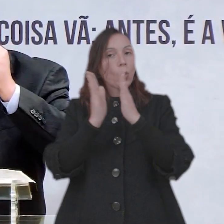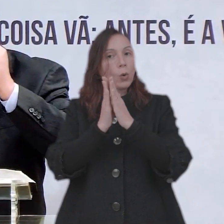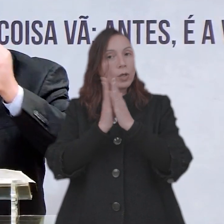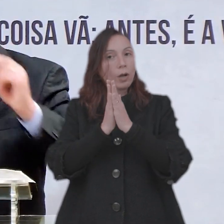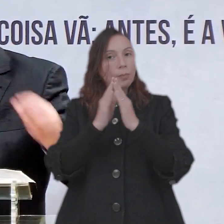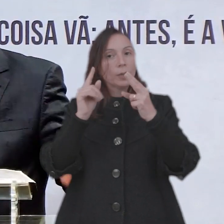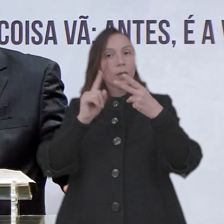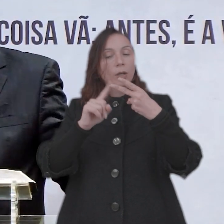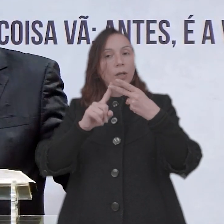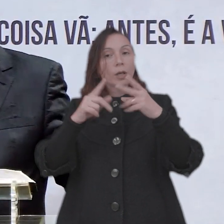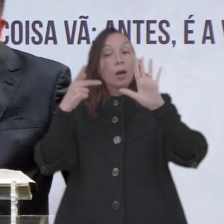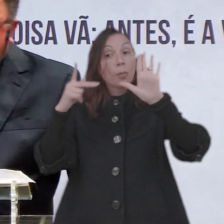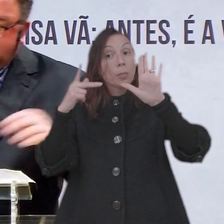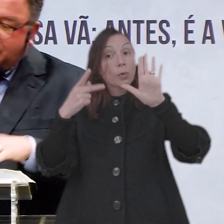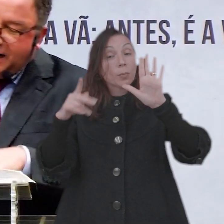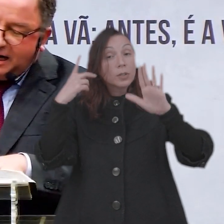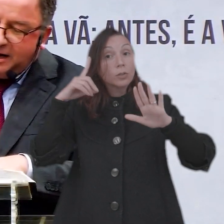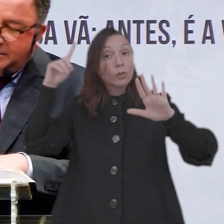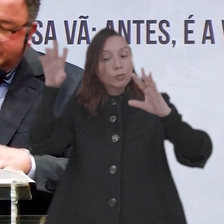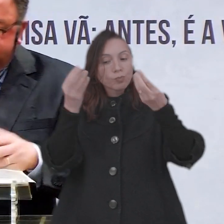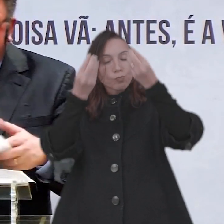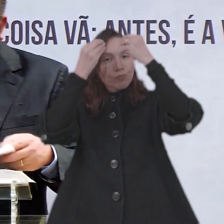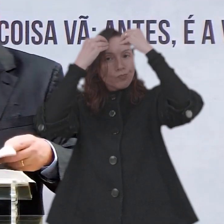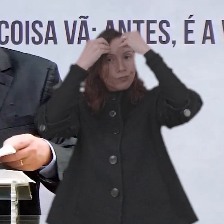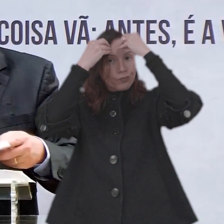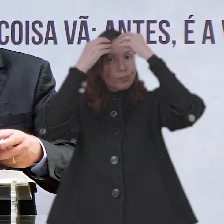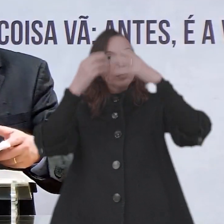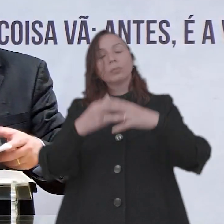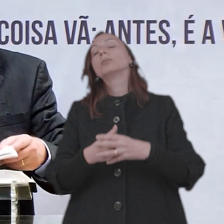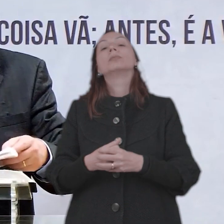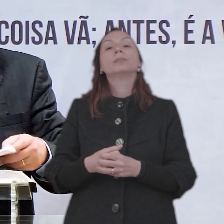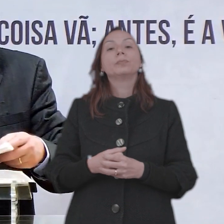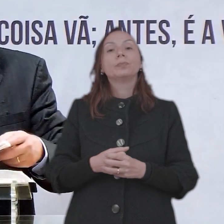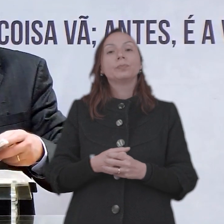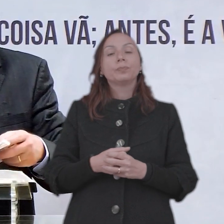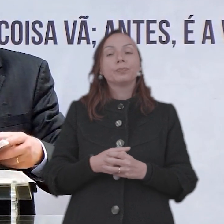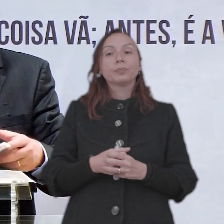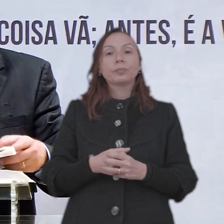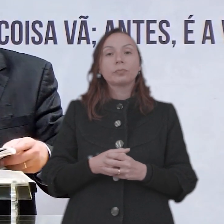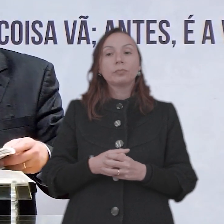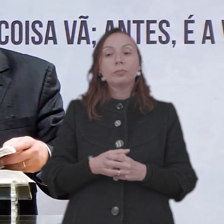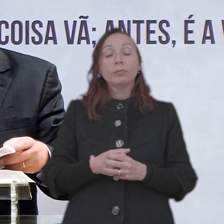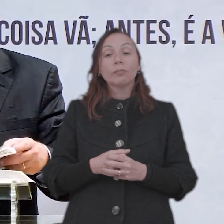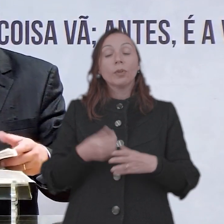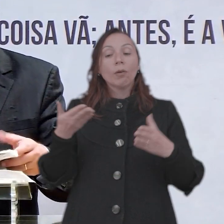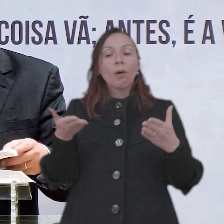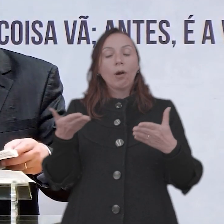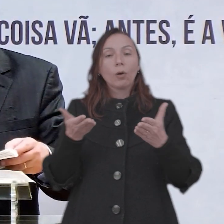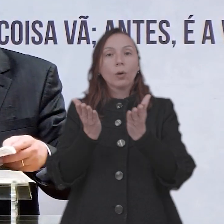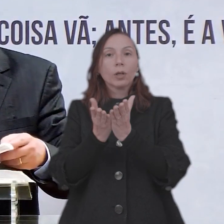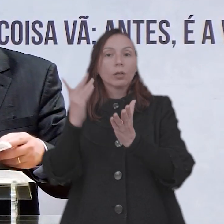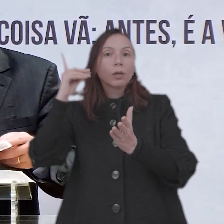Deus. E eu quero que você vá lá, por favor, para Romanos,